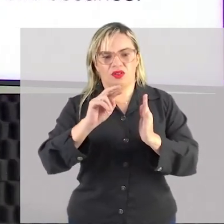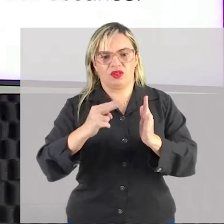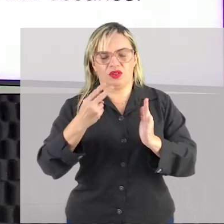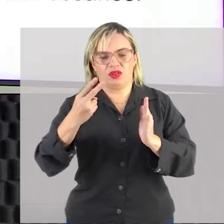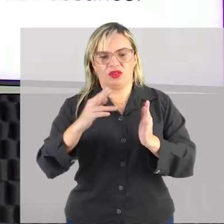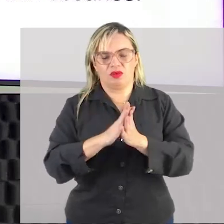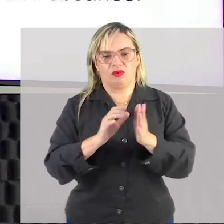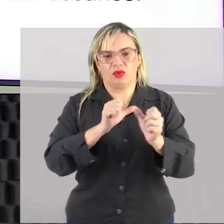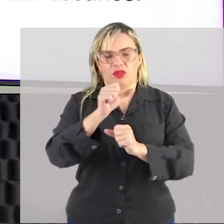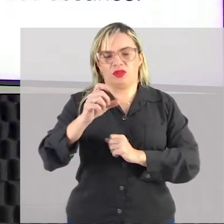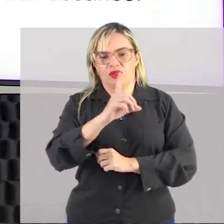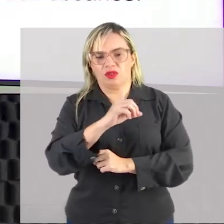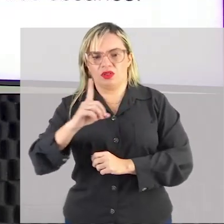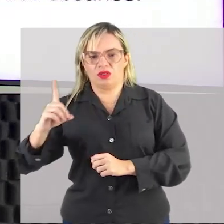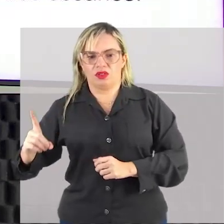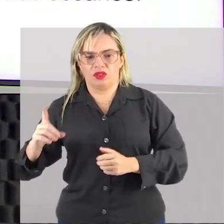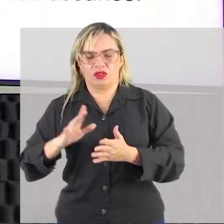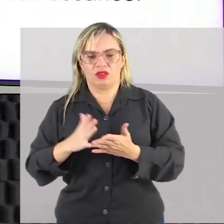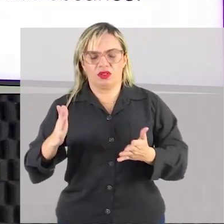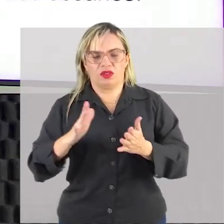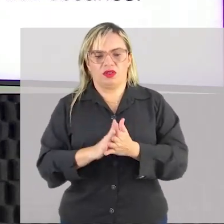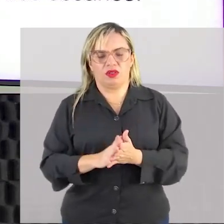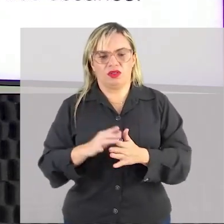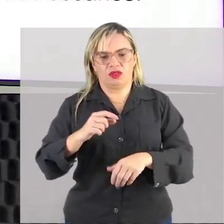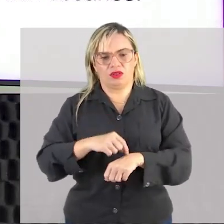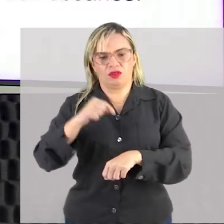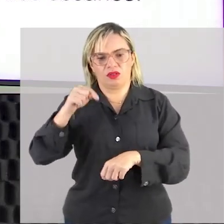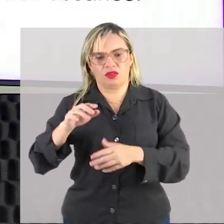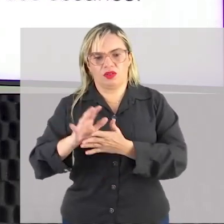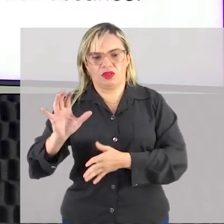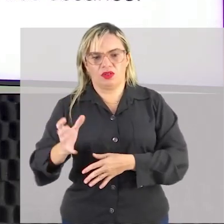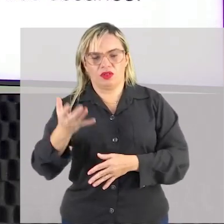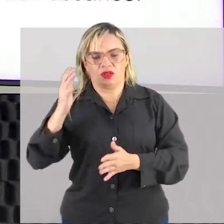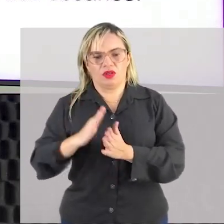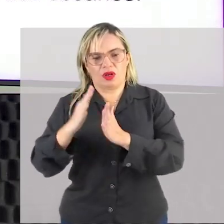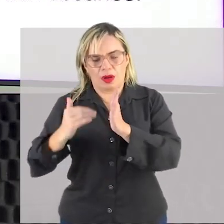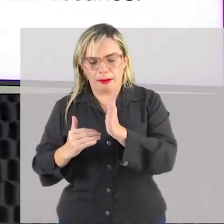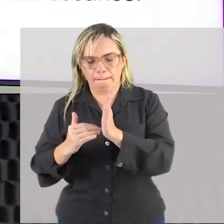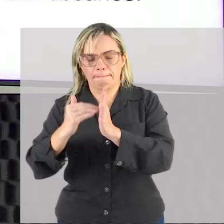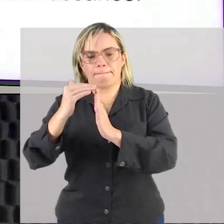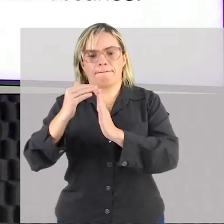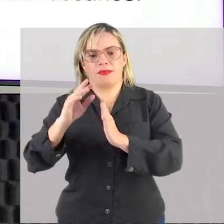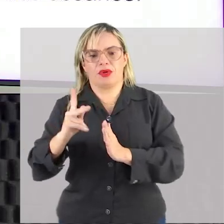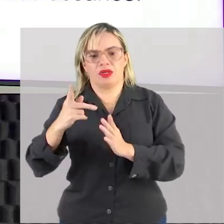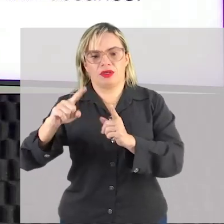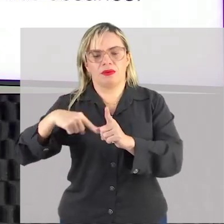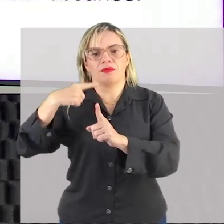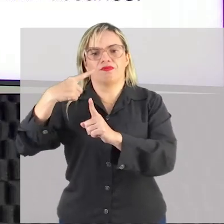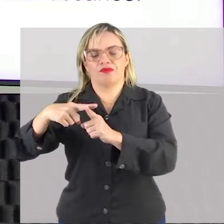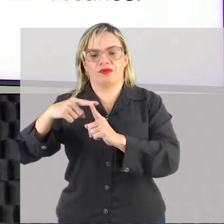se desloca para a direita. No momento que ele se desloca para a direita, ele produz mais H+.